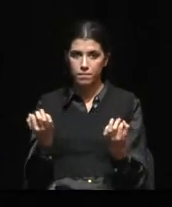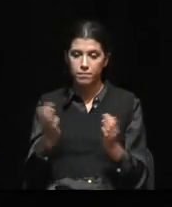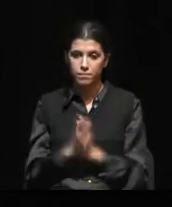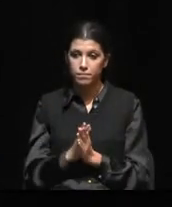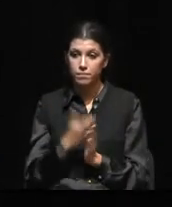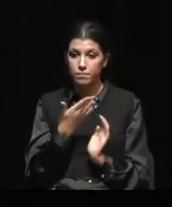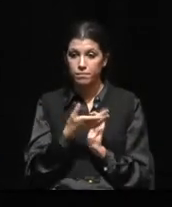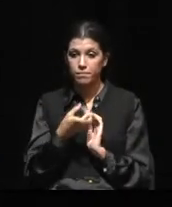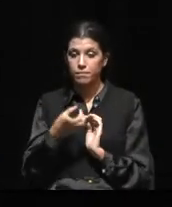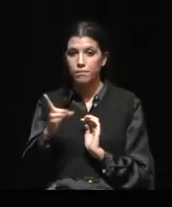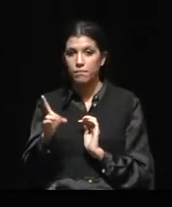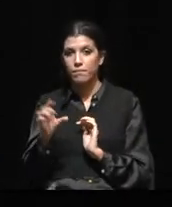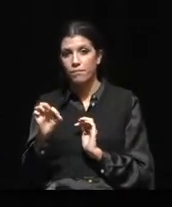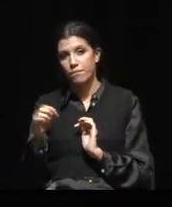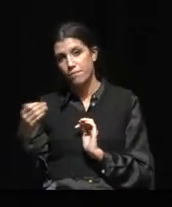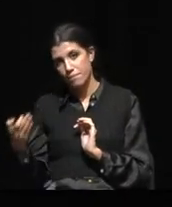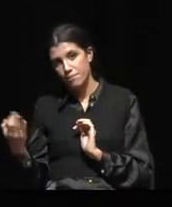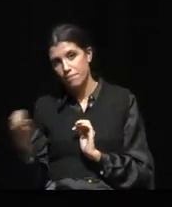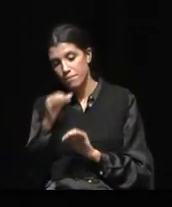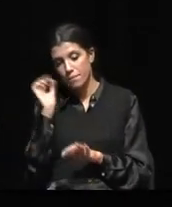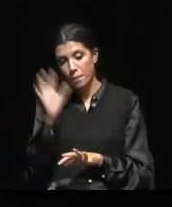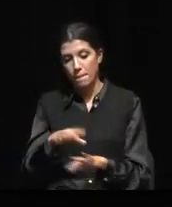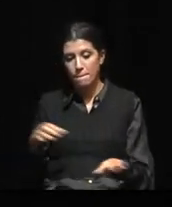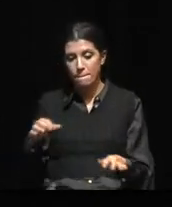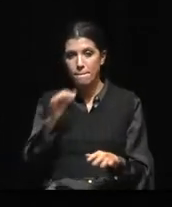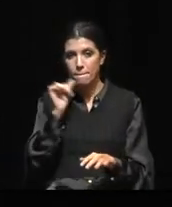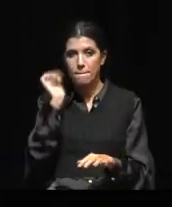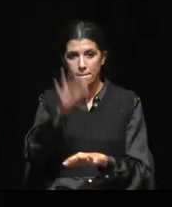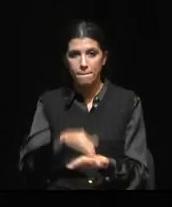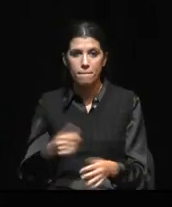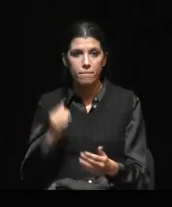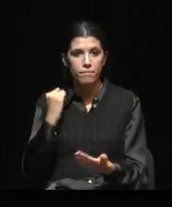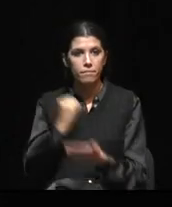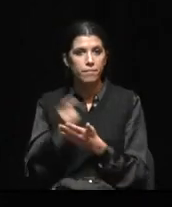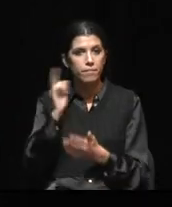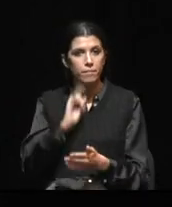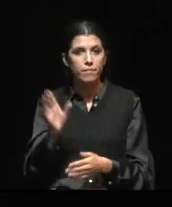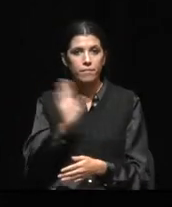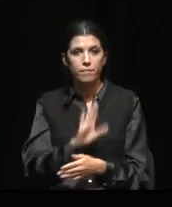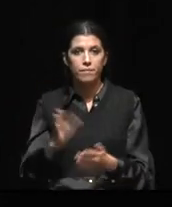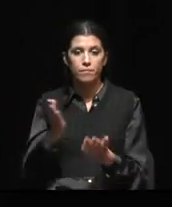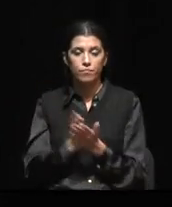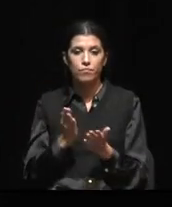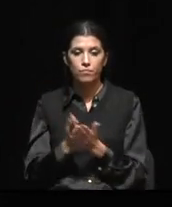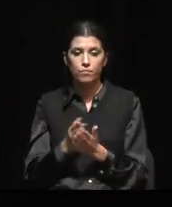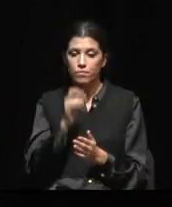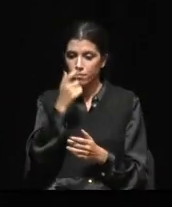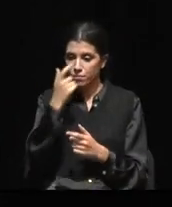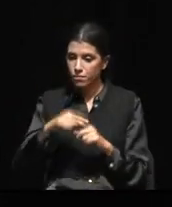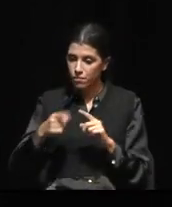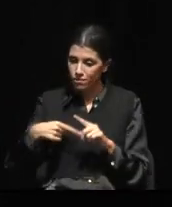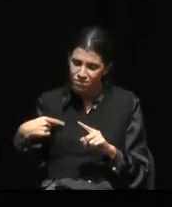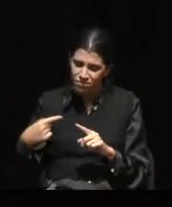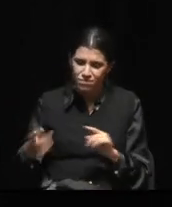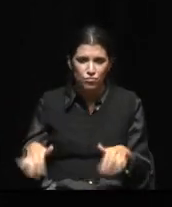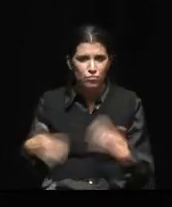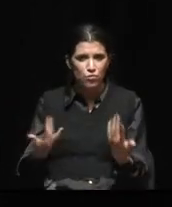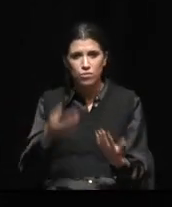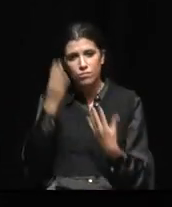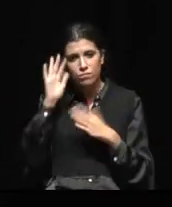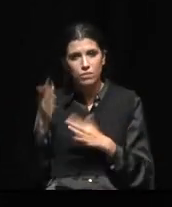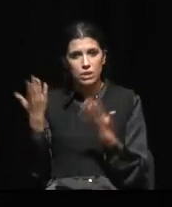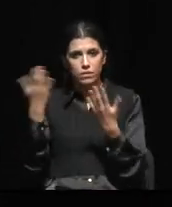em 1987 a assembleia da República instaurou o dia nacional do Estudante para que fosse possível todos os anos homenagear